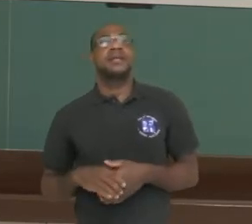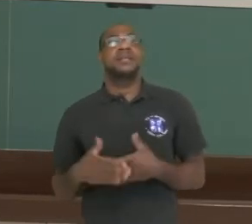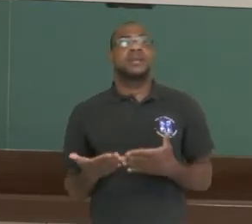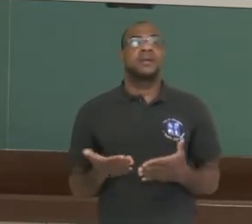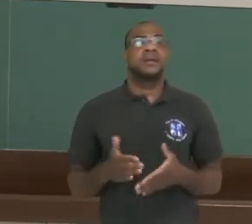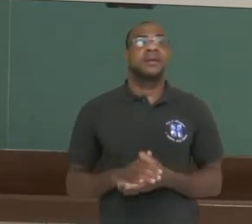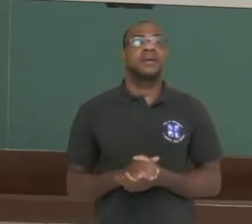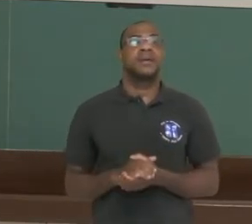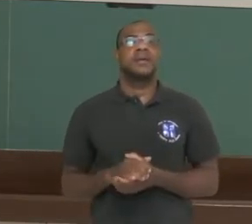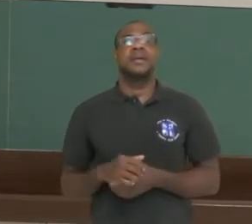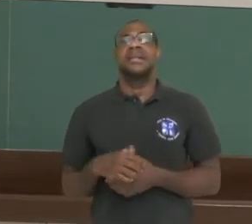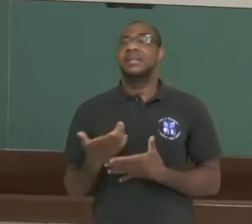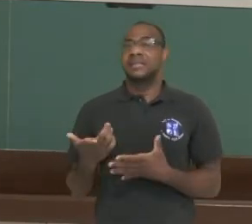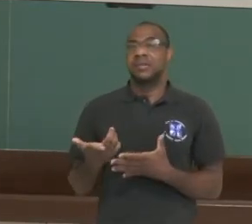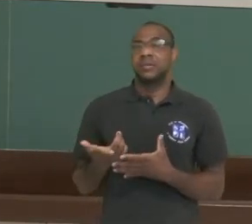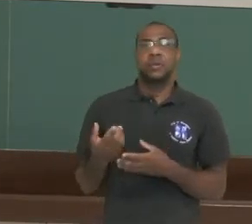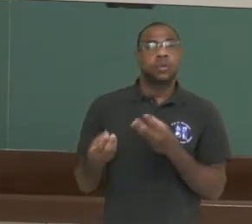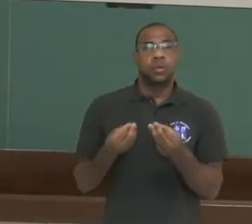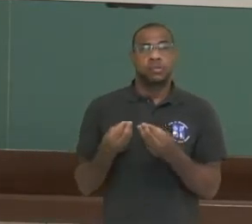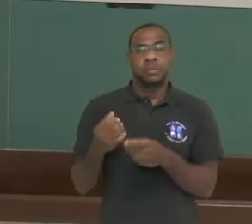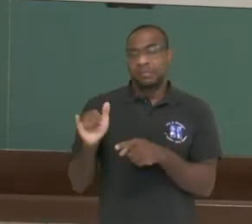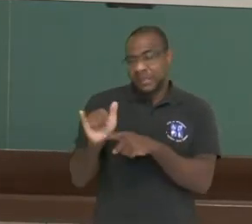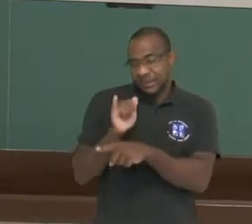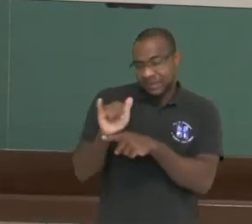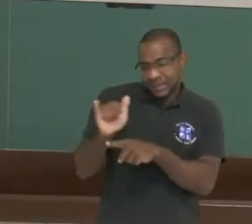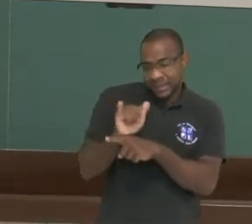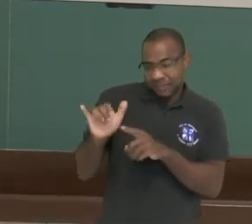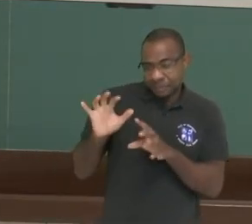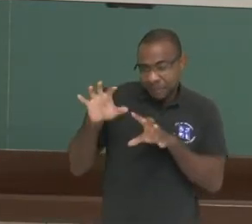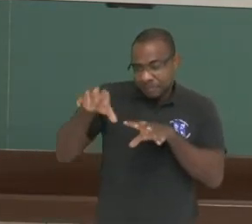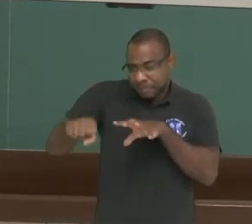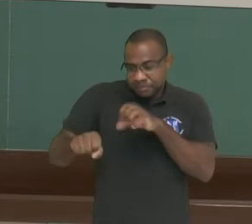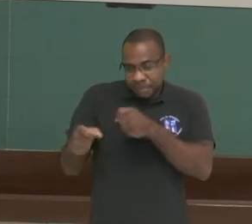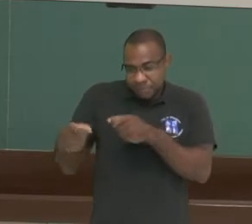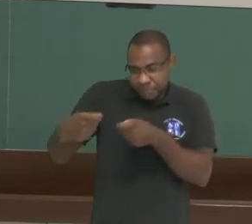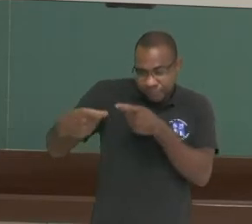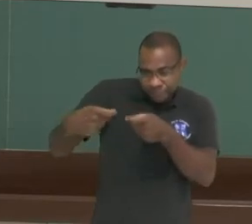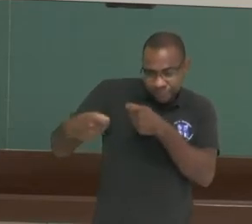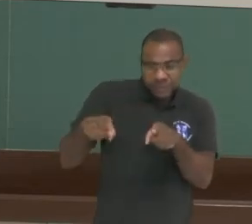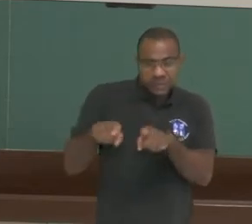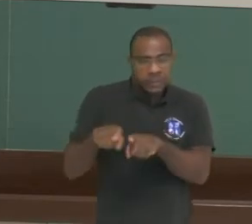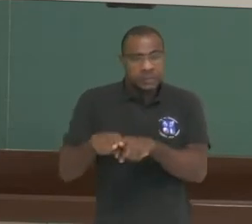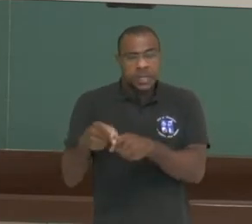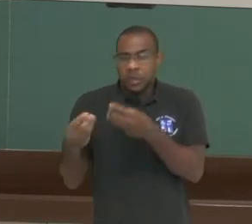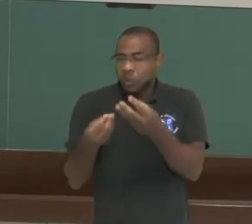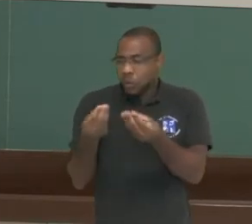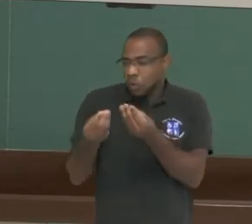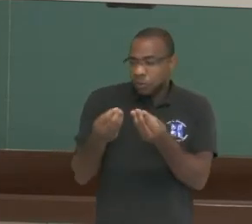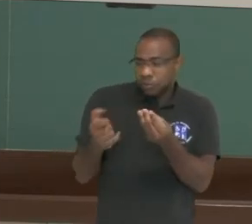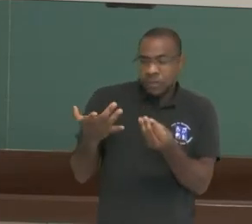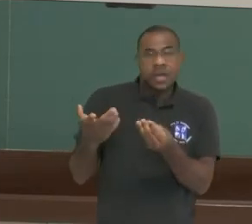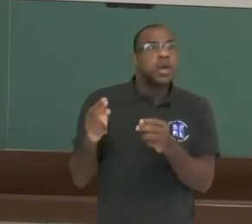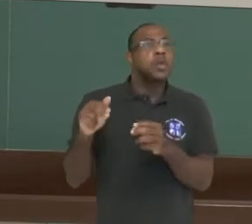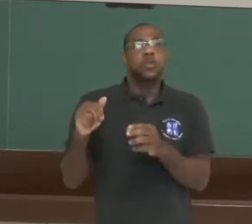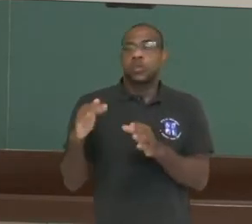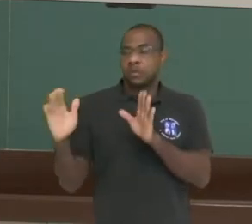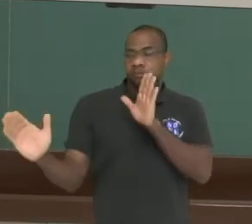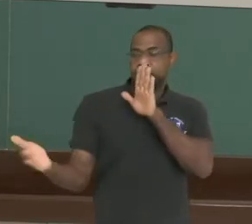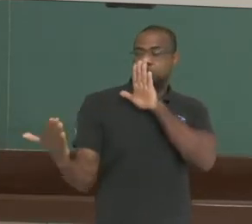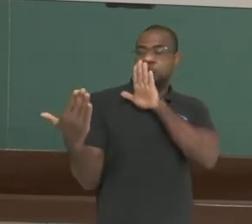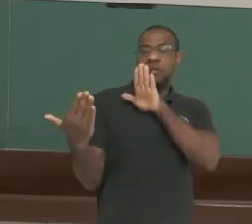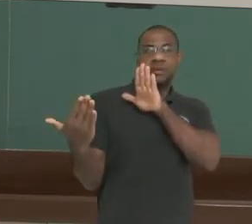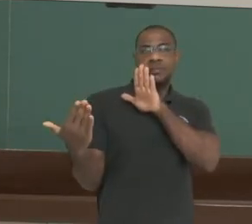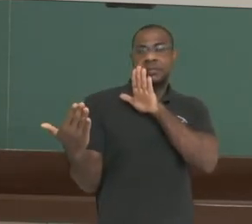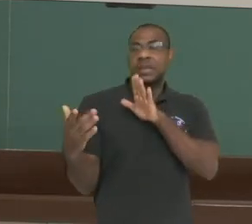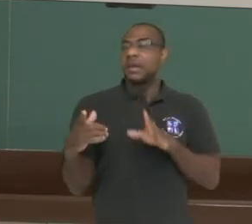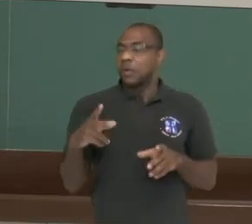técnica da emboscada, o que é isso? Ataque surpresa, ataques lineares, paralelos, nunca de frente com o inimigo, né? Claro